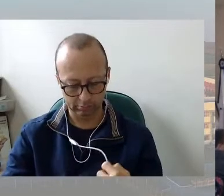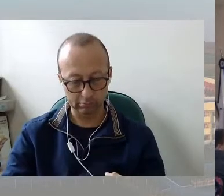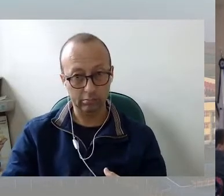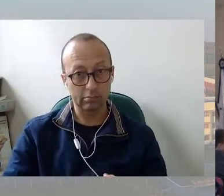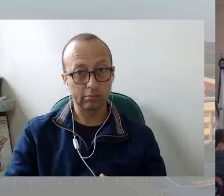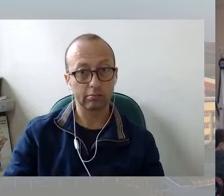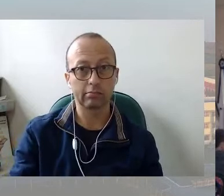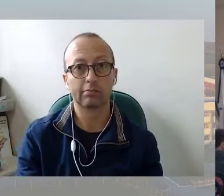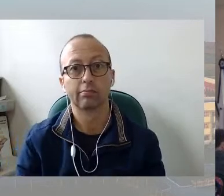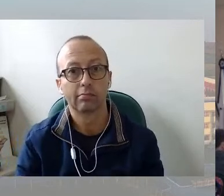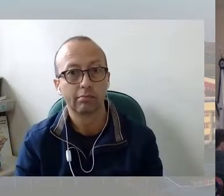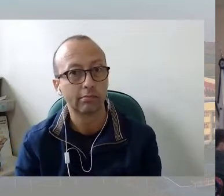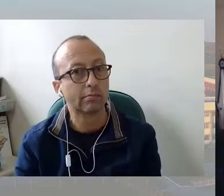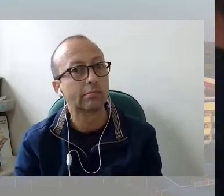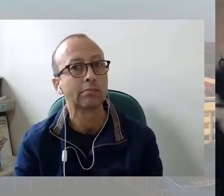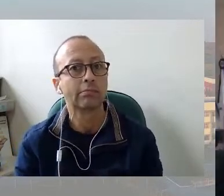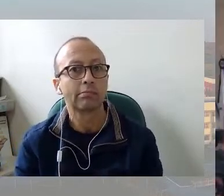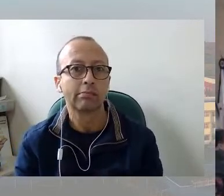César?